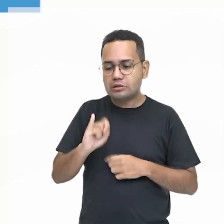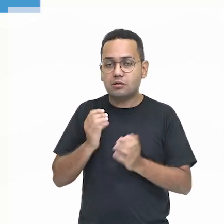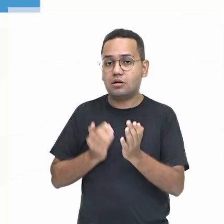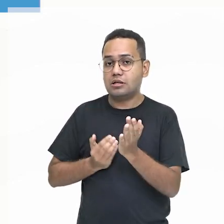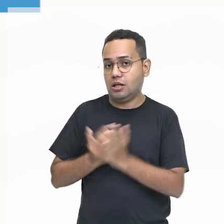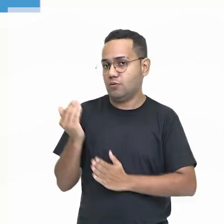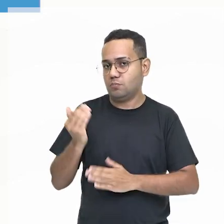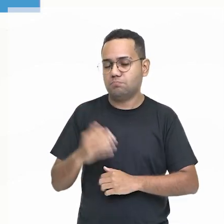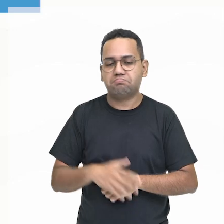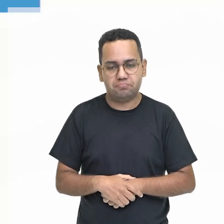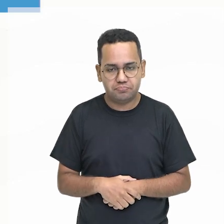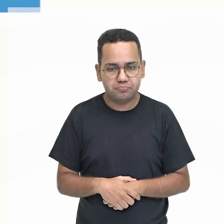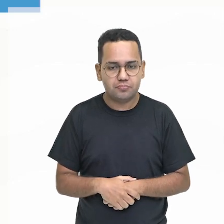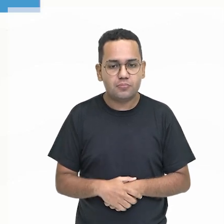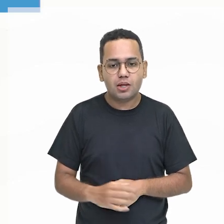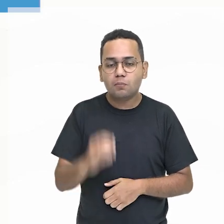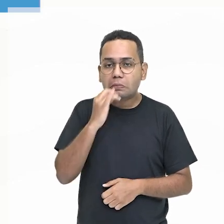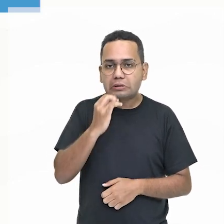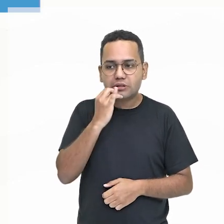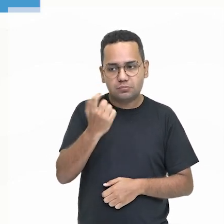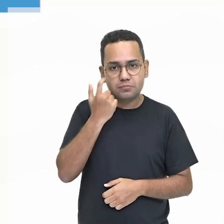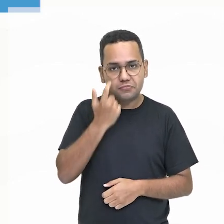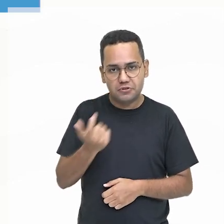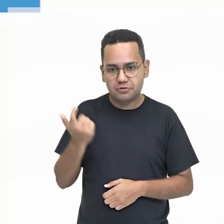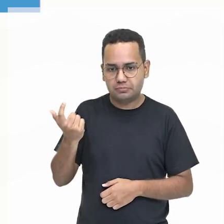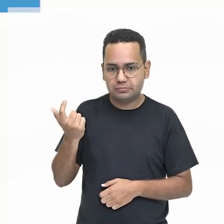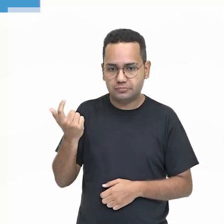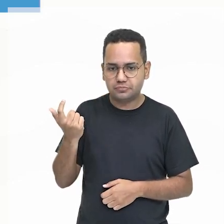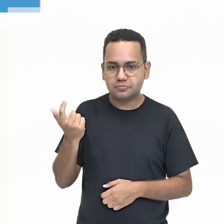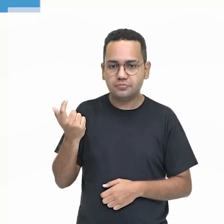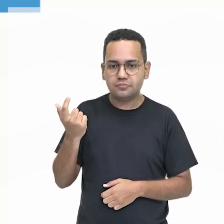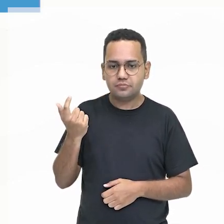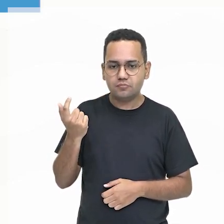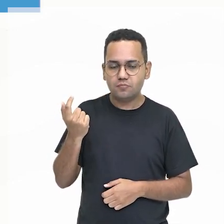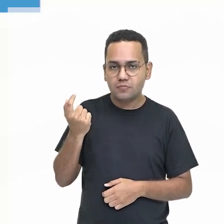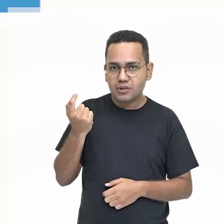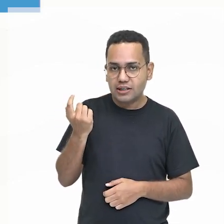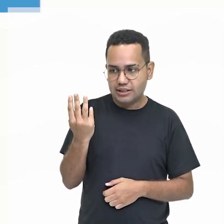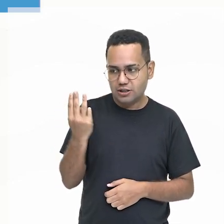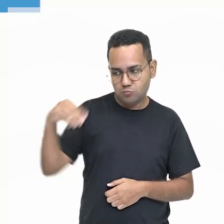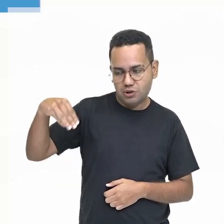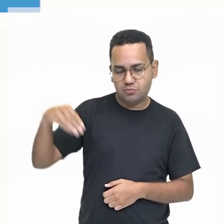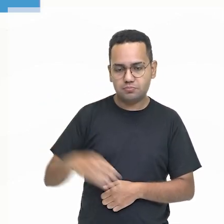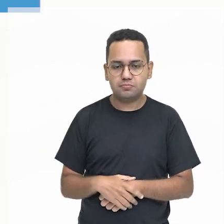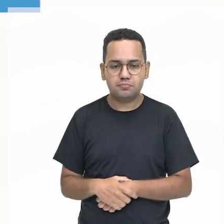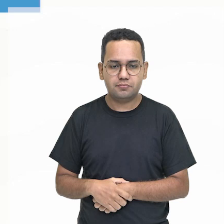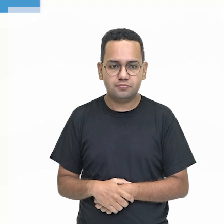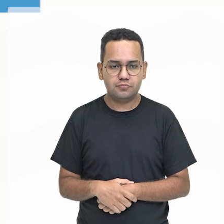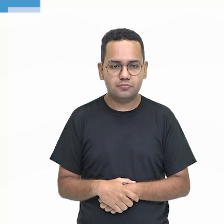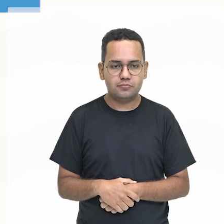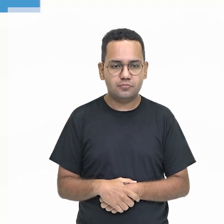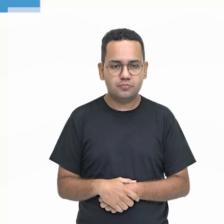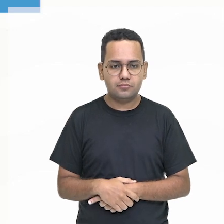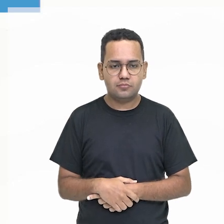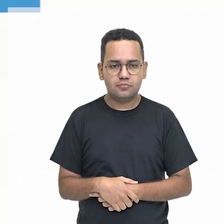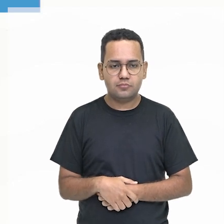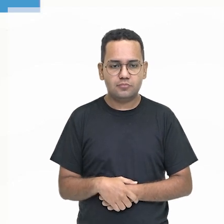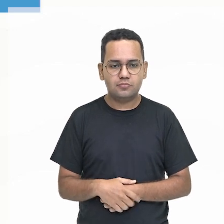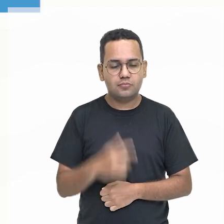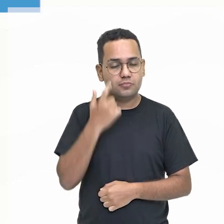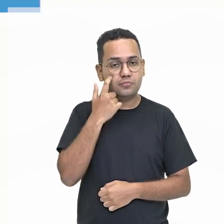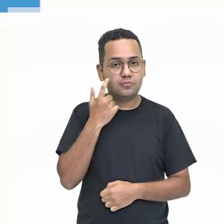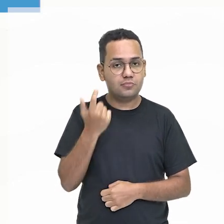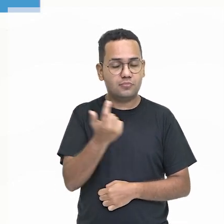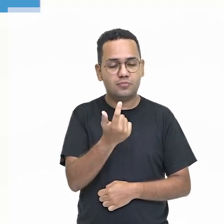pegar essa posição aqui do móvel que é a posição 3 M certo e eu pegar essa outra posição